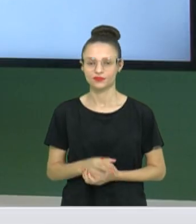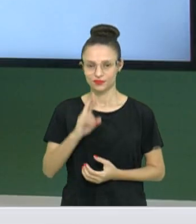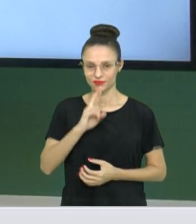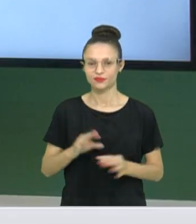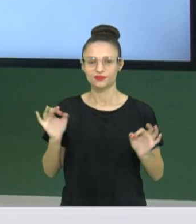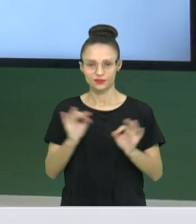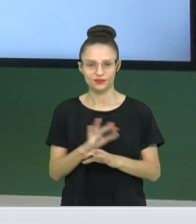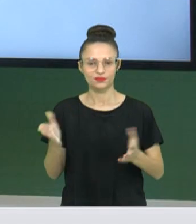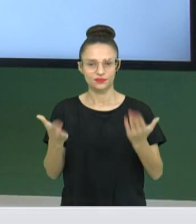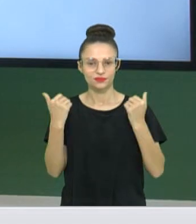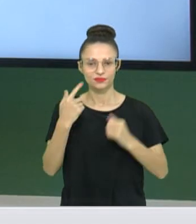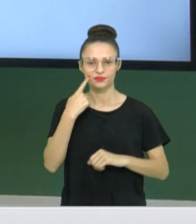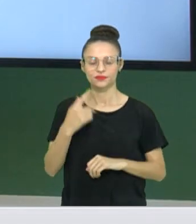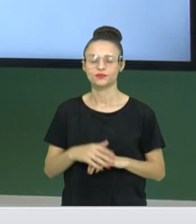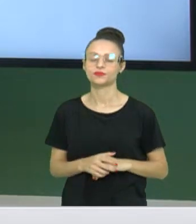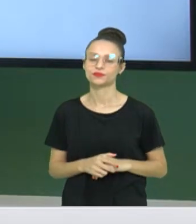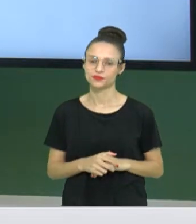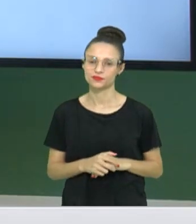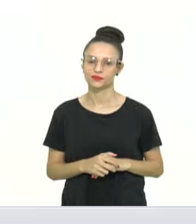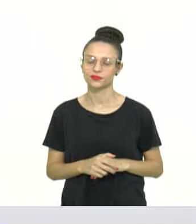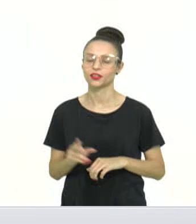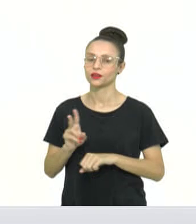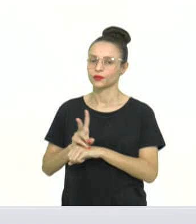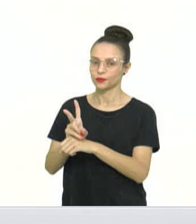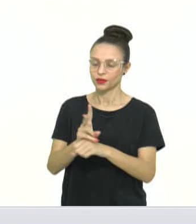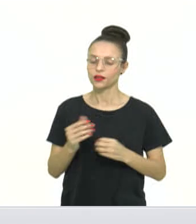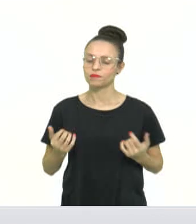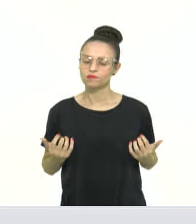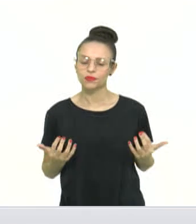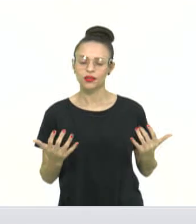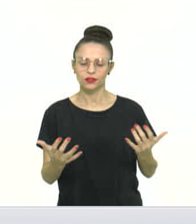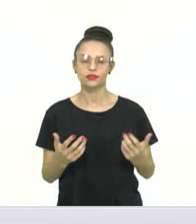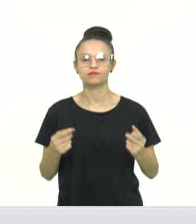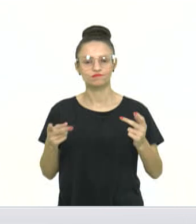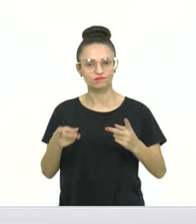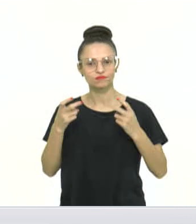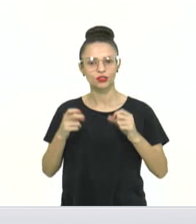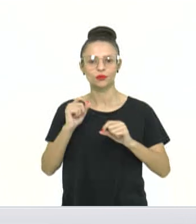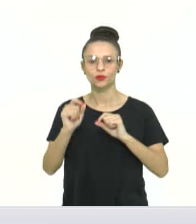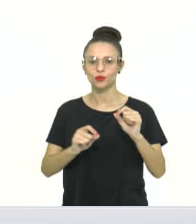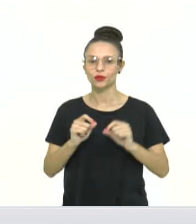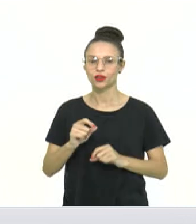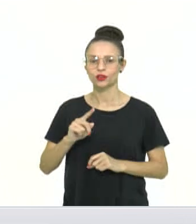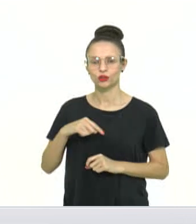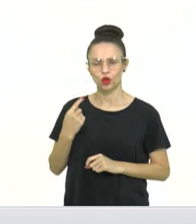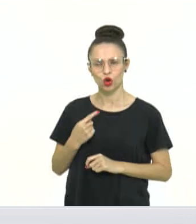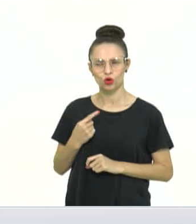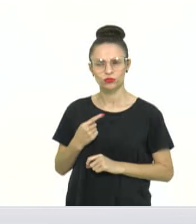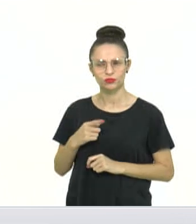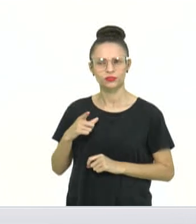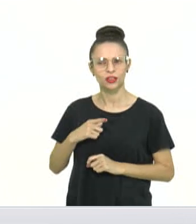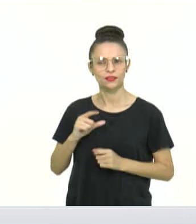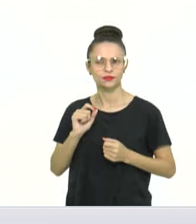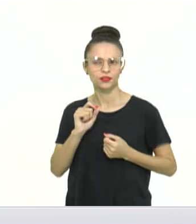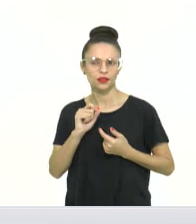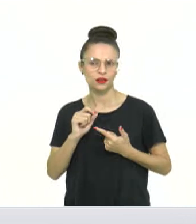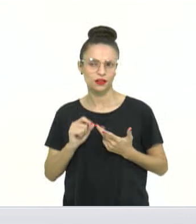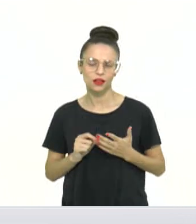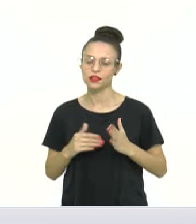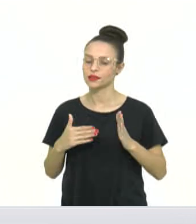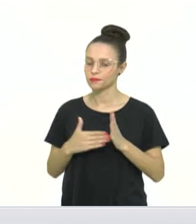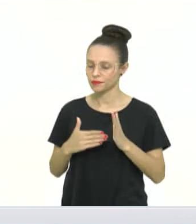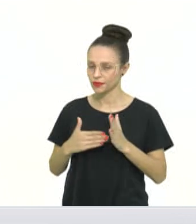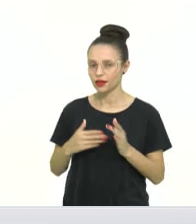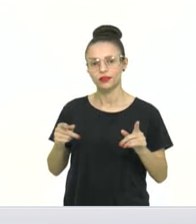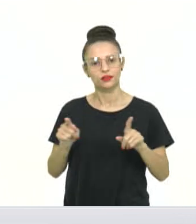respondeu? Vamos conferir? Ao cuidar das plantas, podemos conhecer nossos talentos, nossos